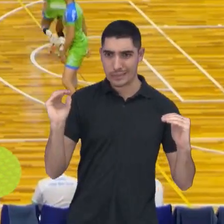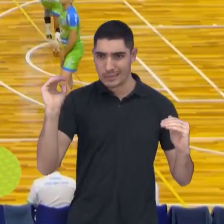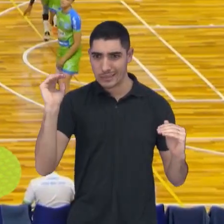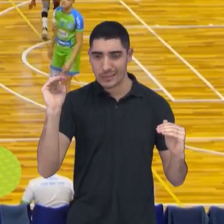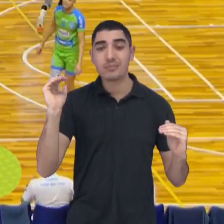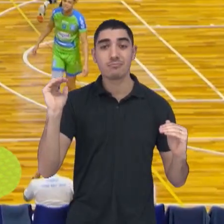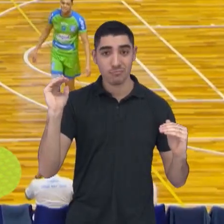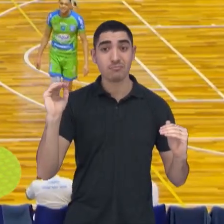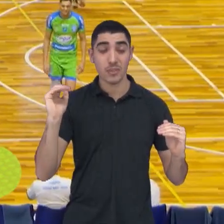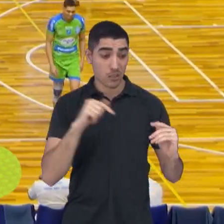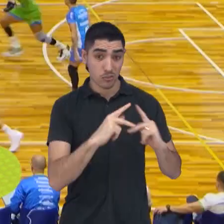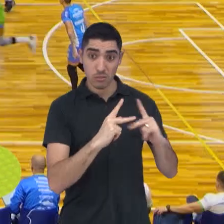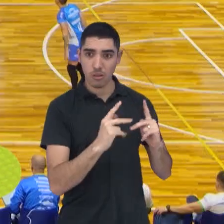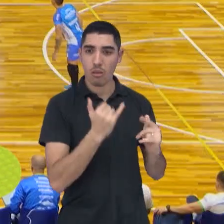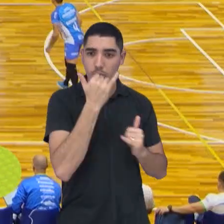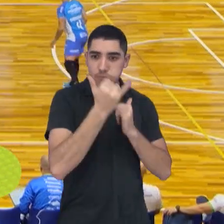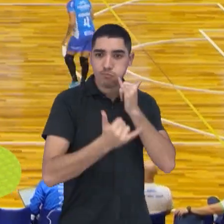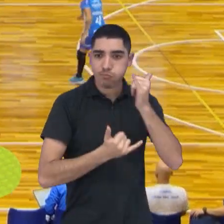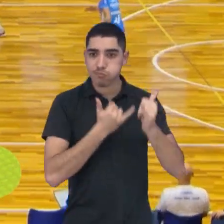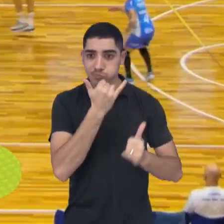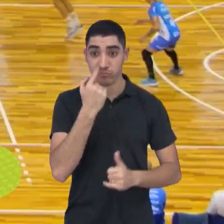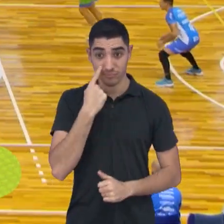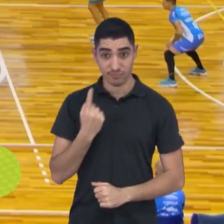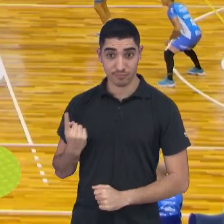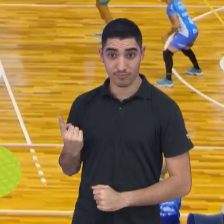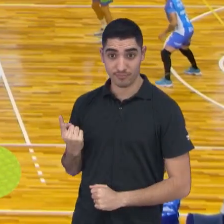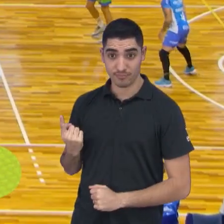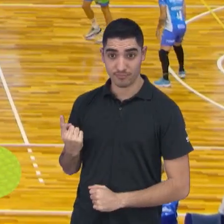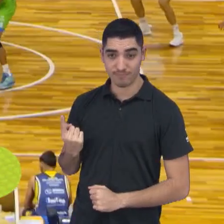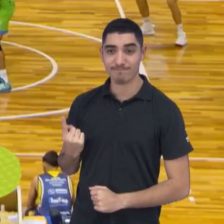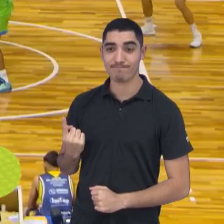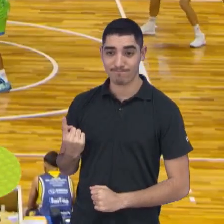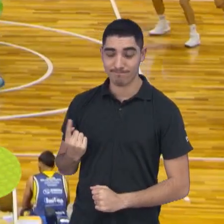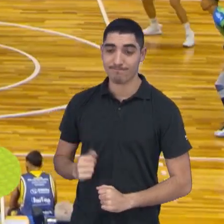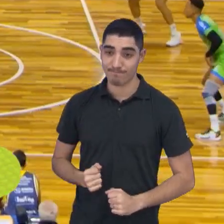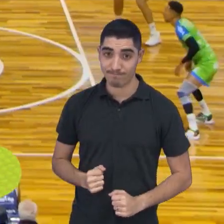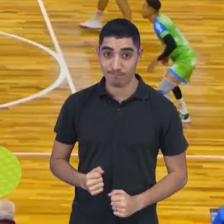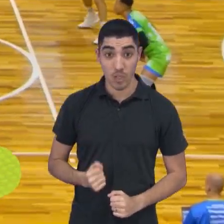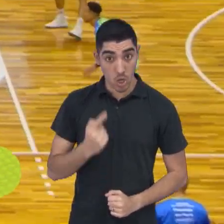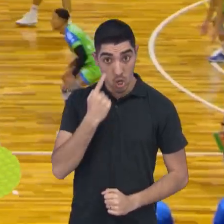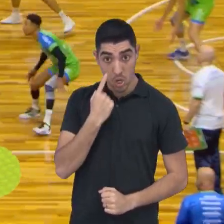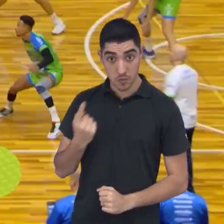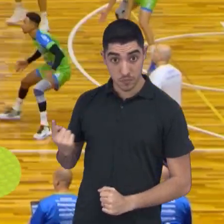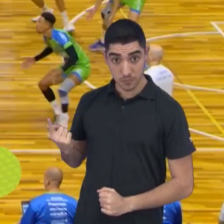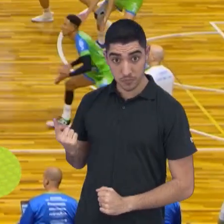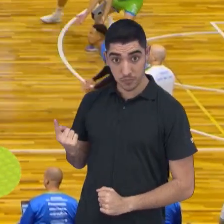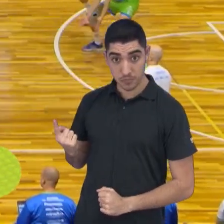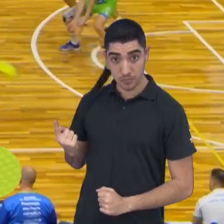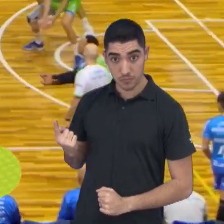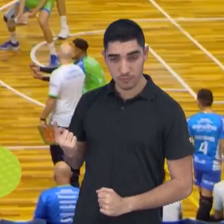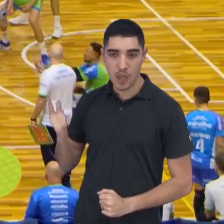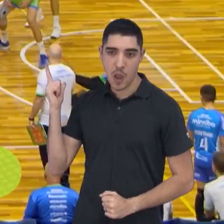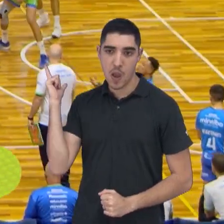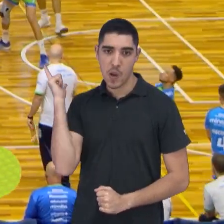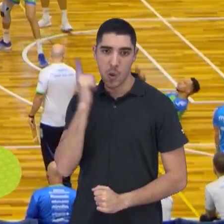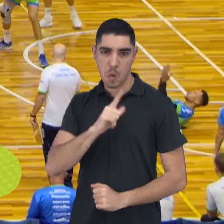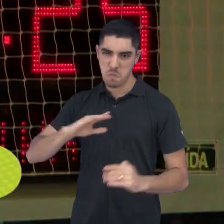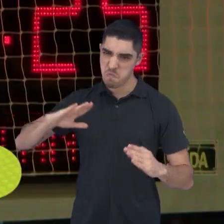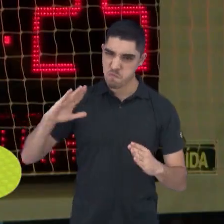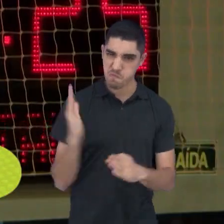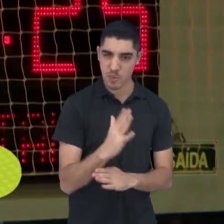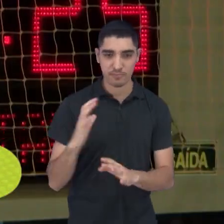dava certo para o Praia Grande, já para o São José. E nesse ataque, o Praia Grande fechou o set